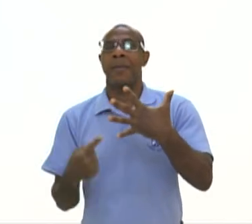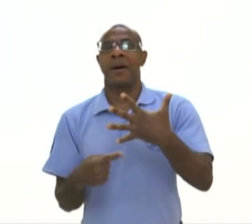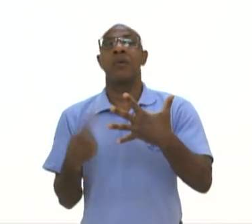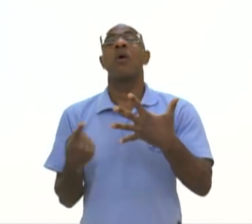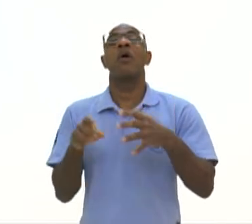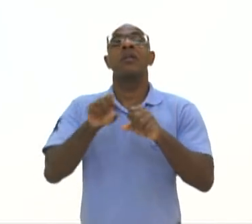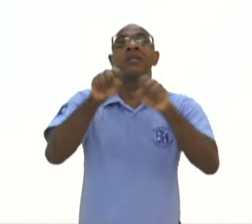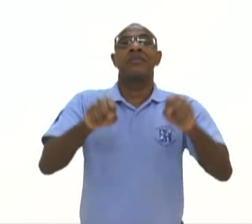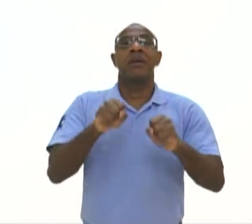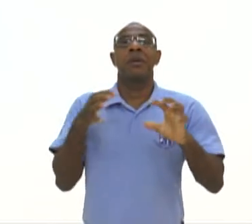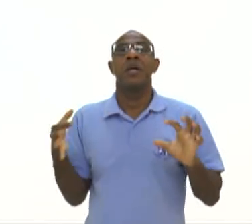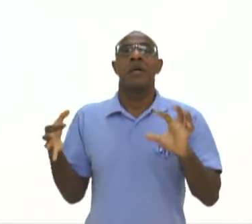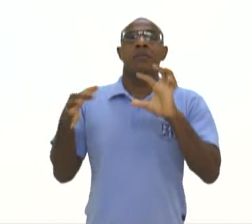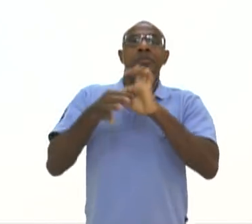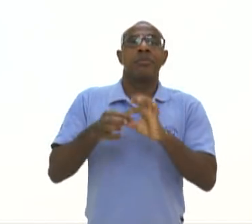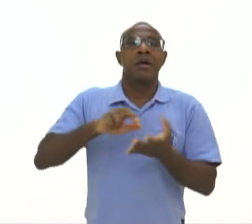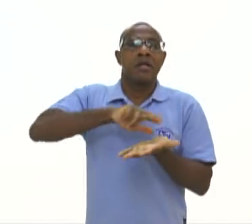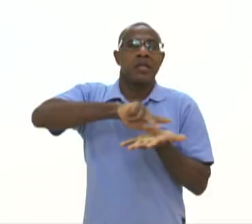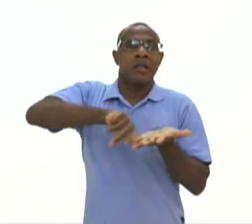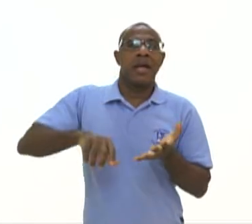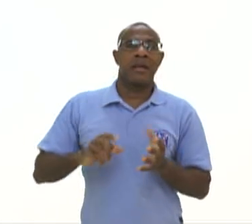glândulas?